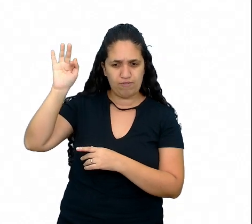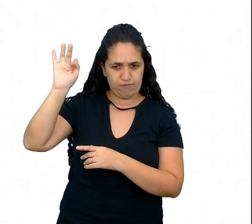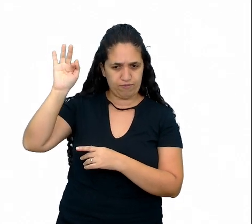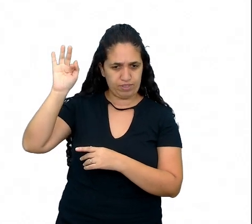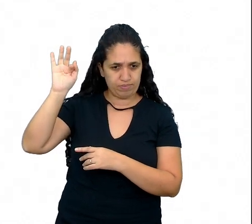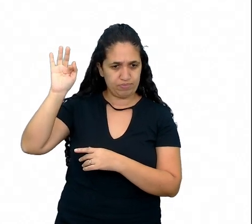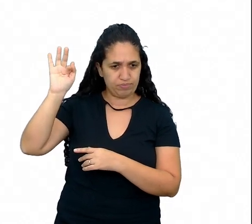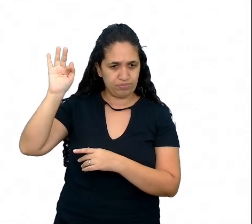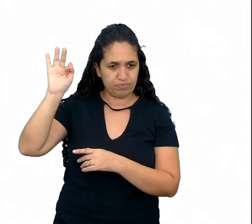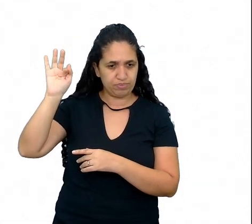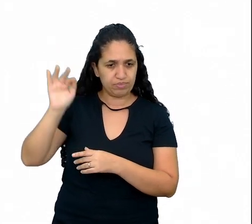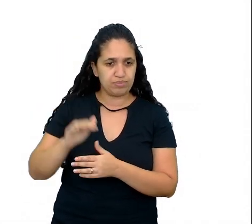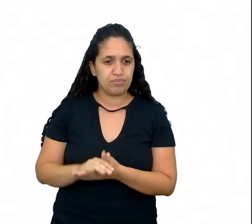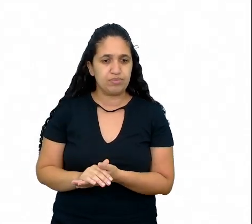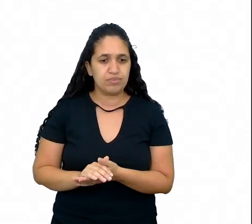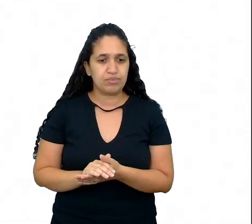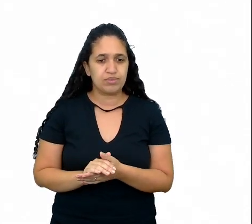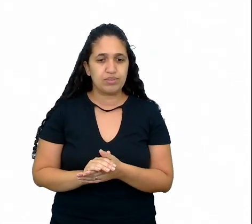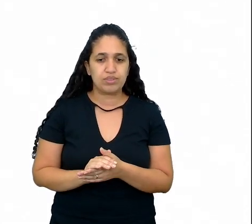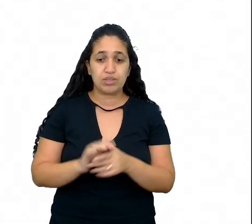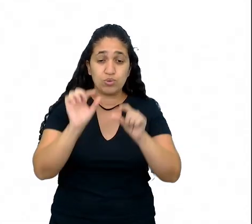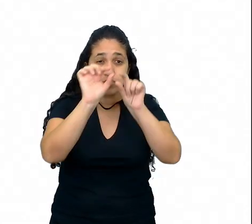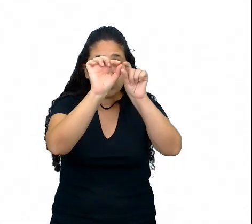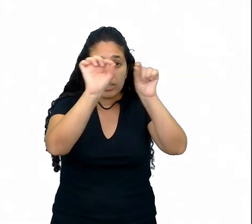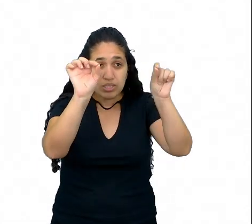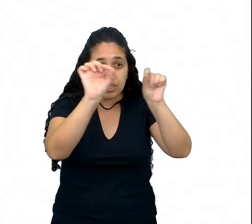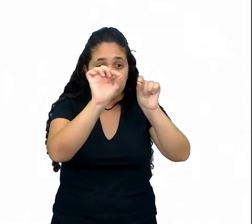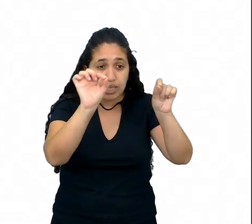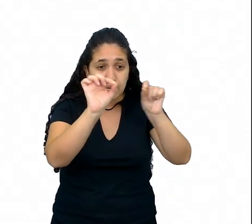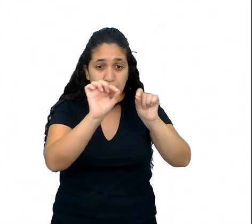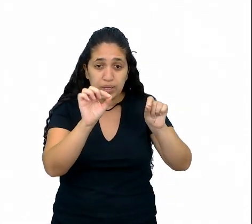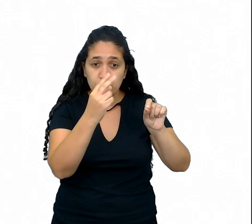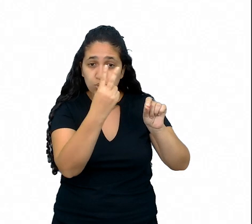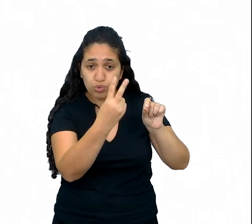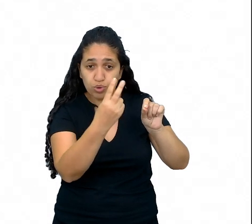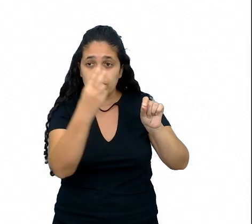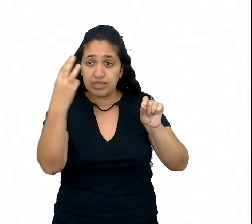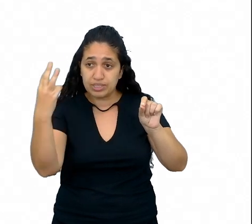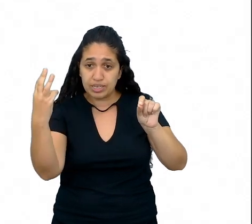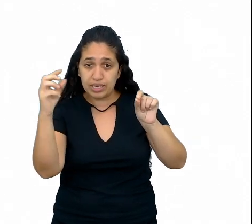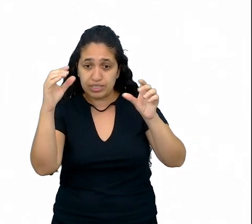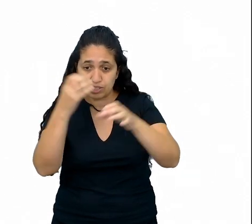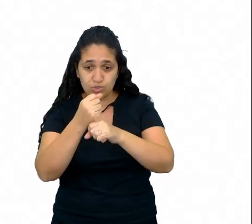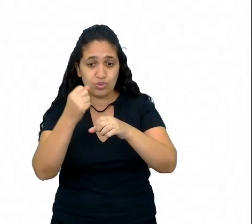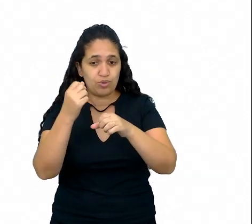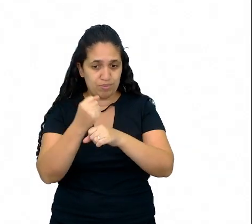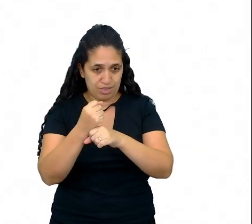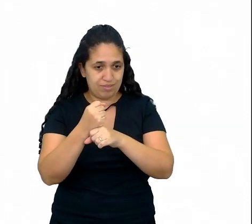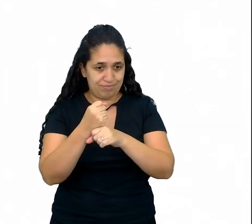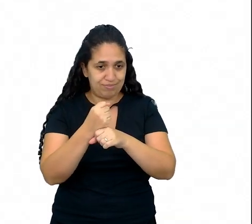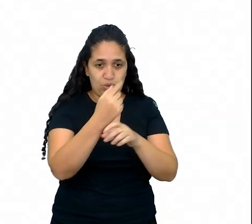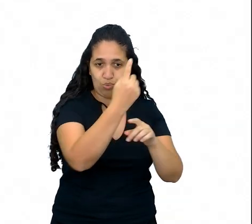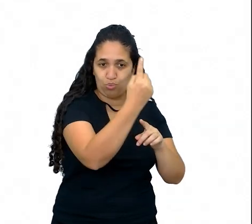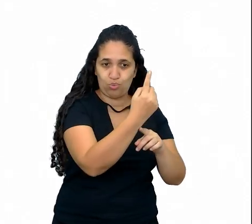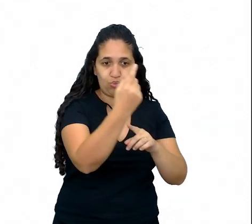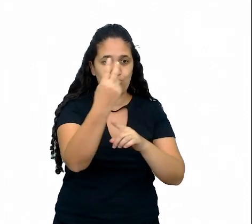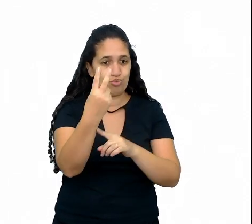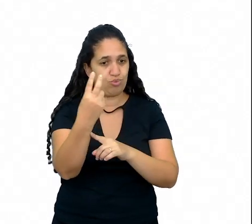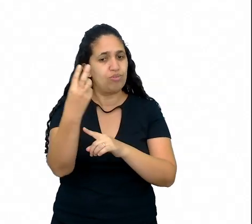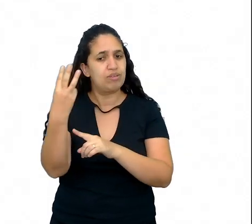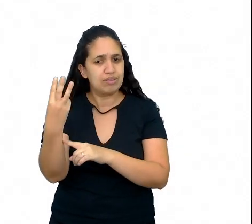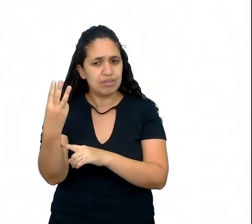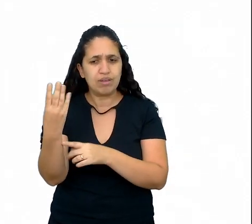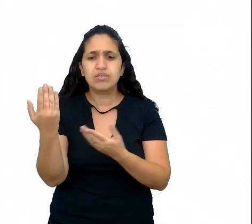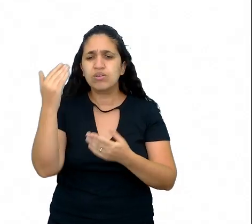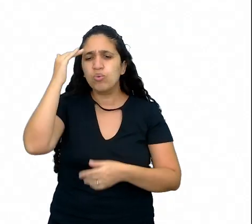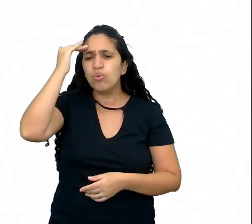né, soma das medidas dos segmentos 2 e 3, na situação 1, na situação 2, na situação 3, né? O que eu